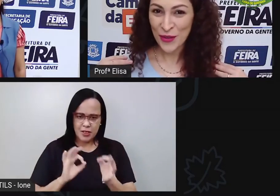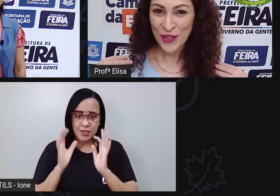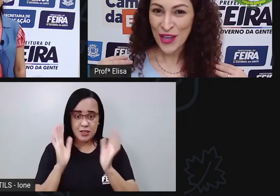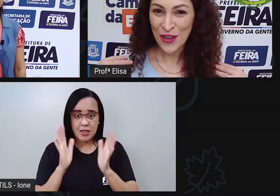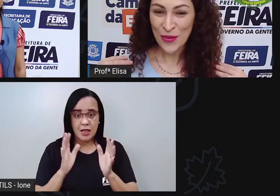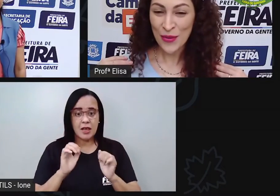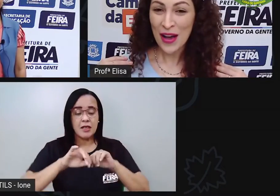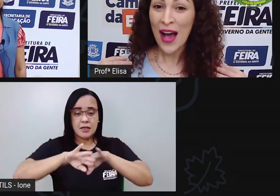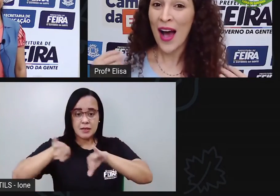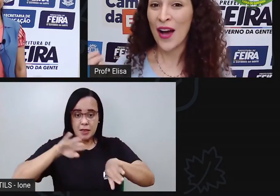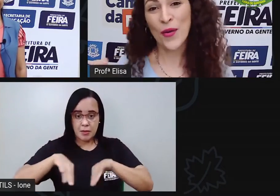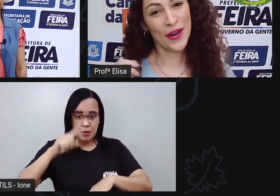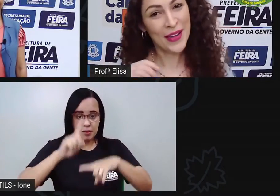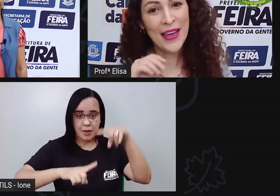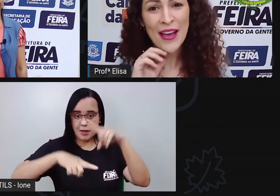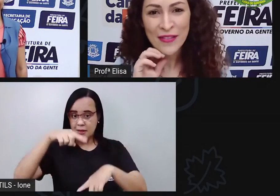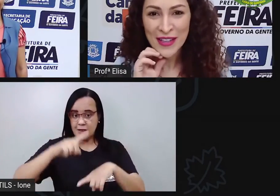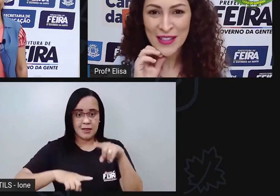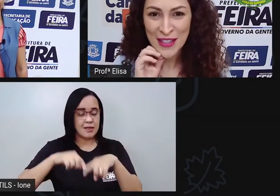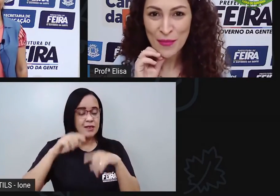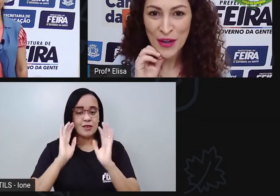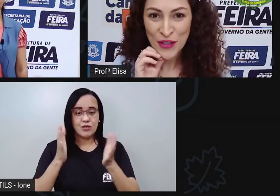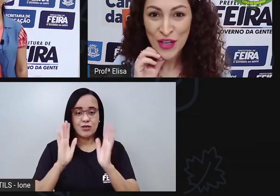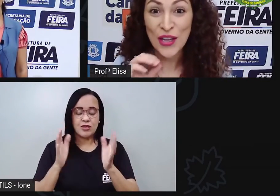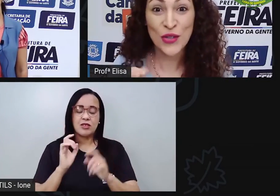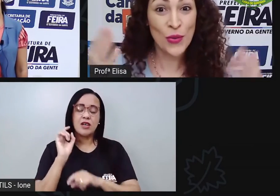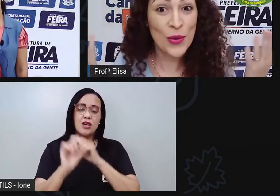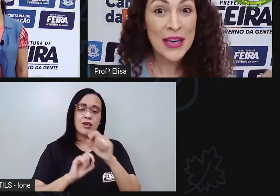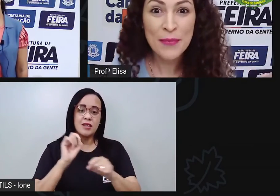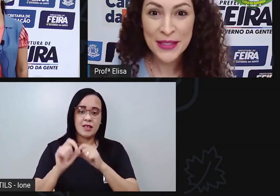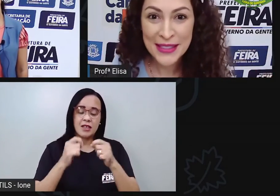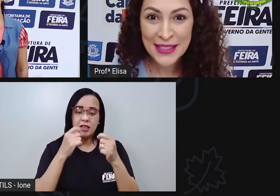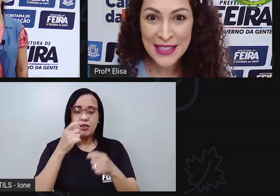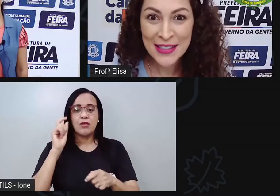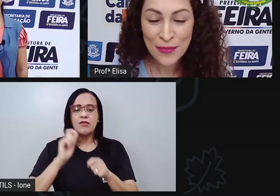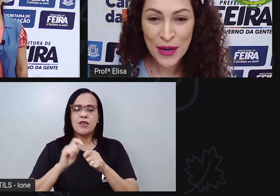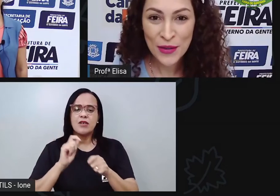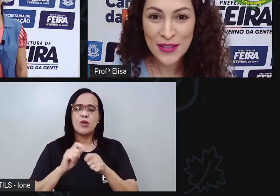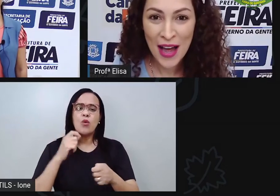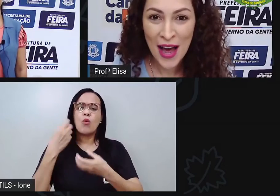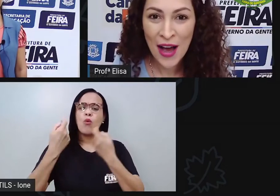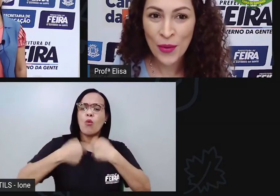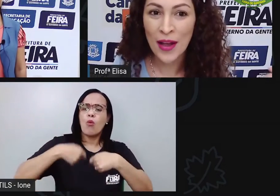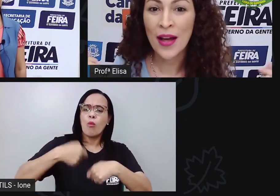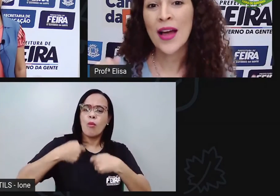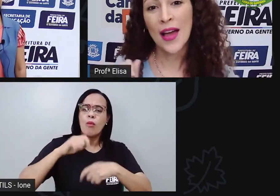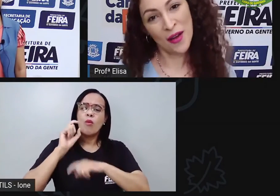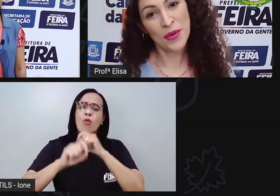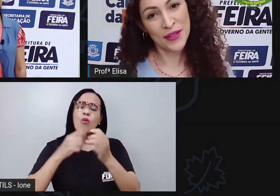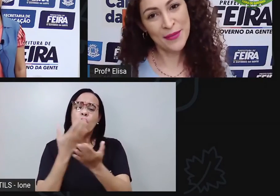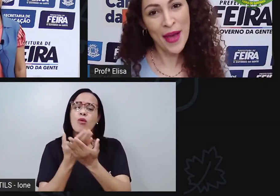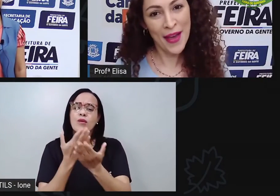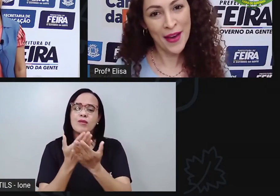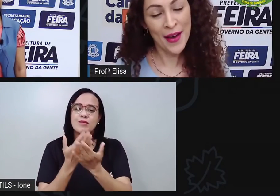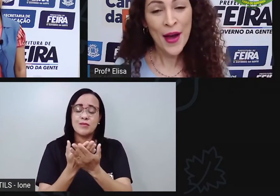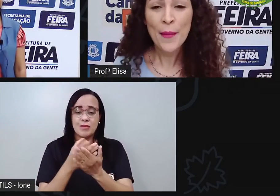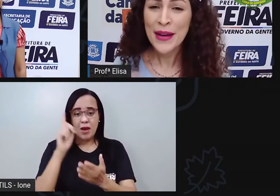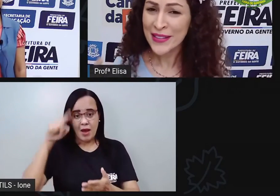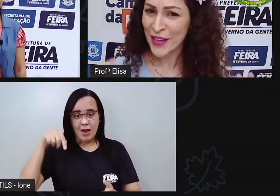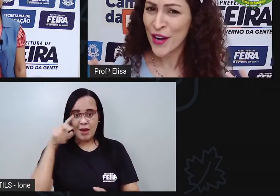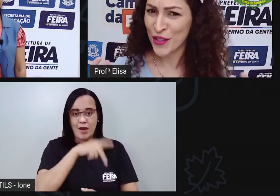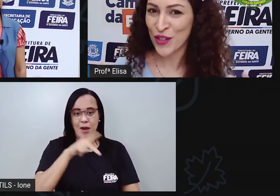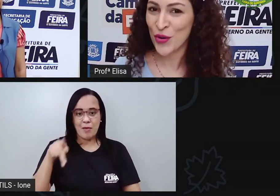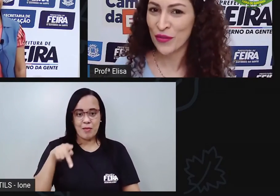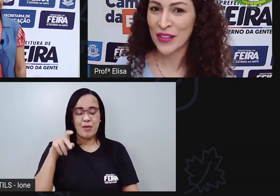separei tudinho agora quem vai dizer para gente O que precisa para anotar aula é aproximei